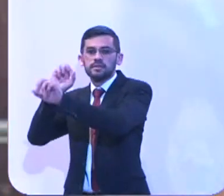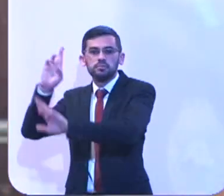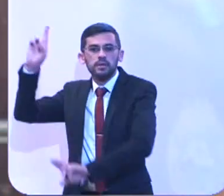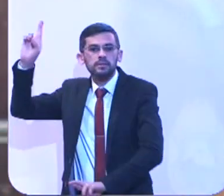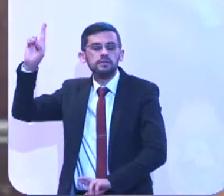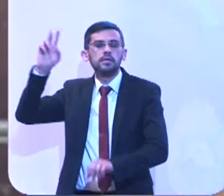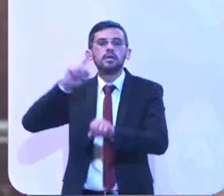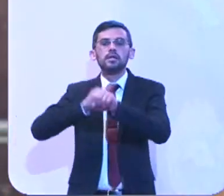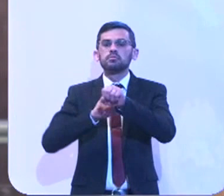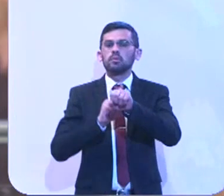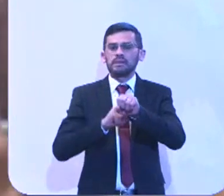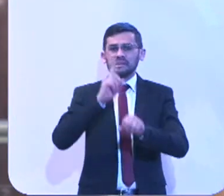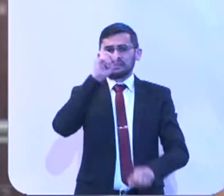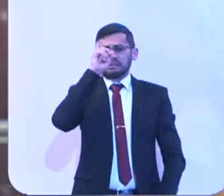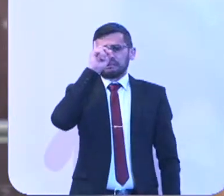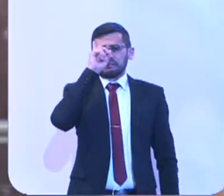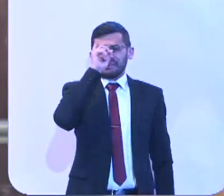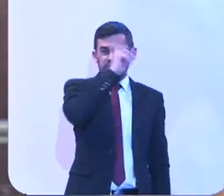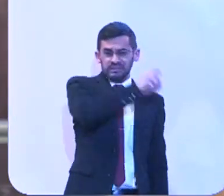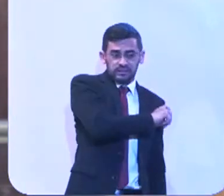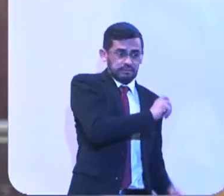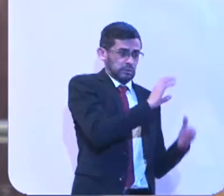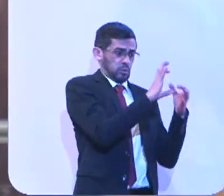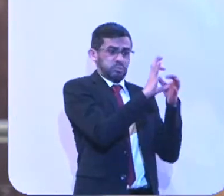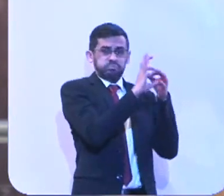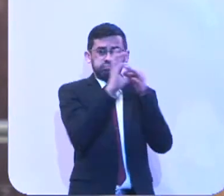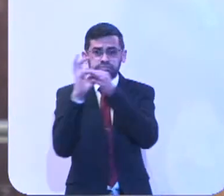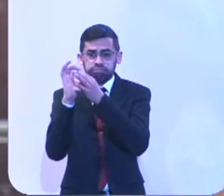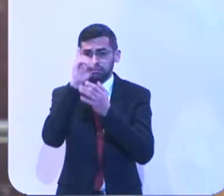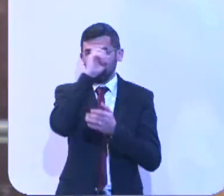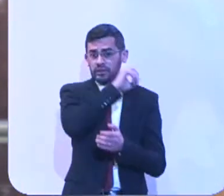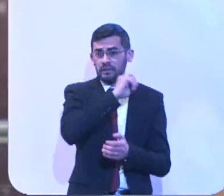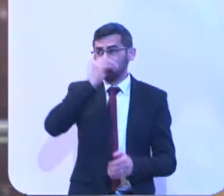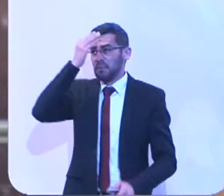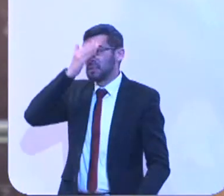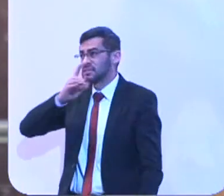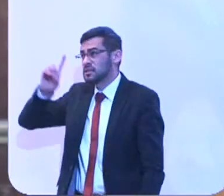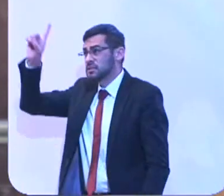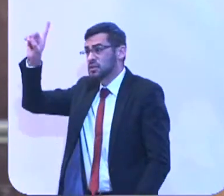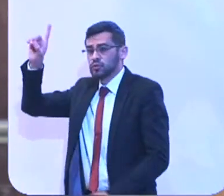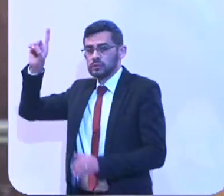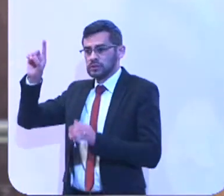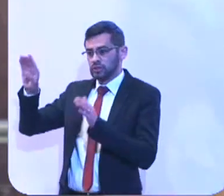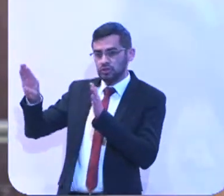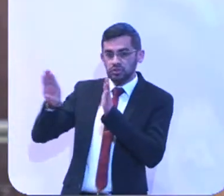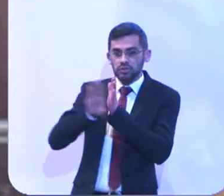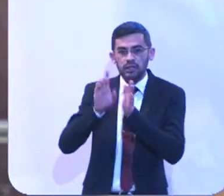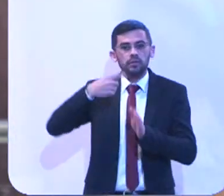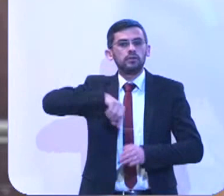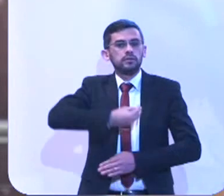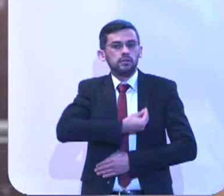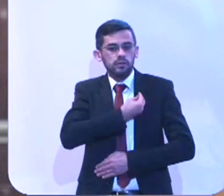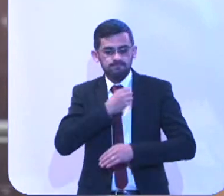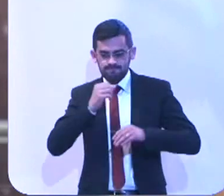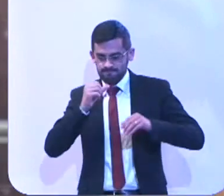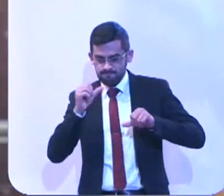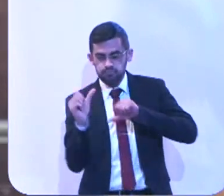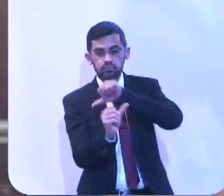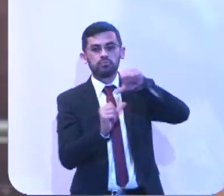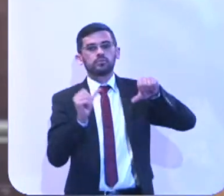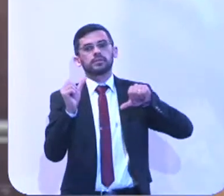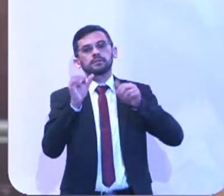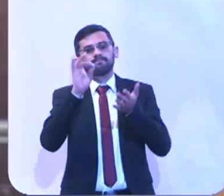o cenário é o pior possível. Quando a presença de Deus chega nas nossas vidas, somos